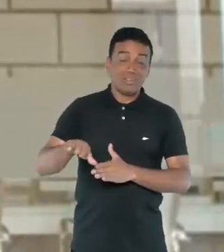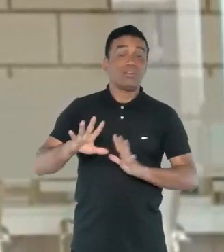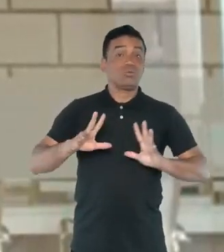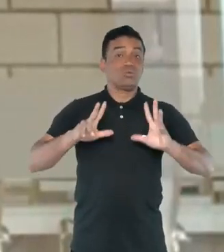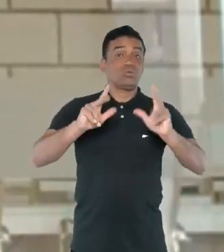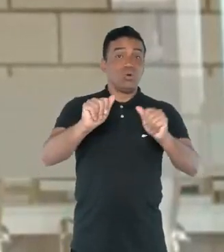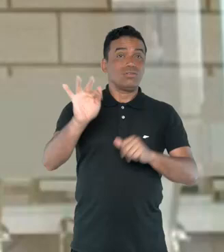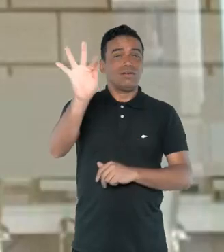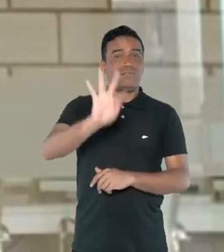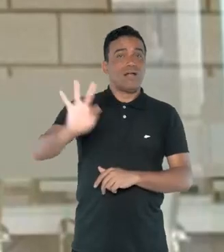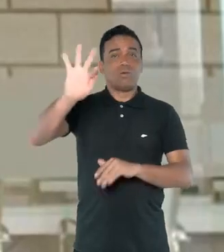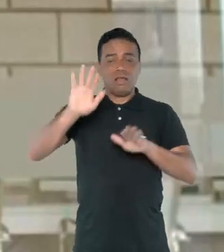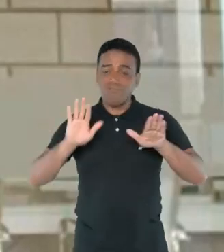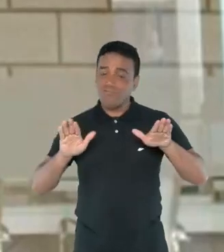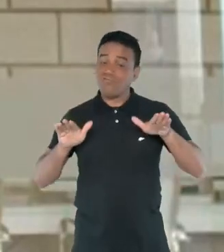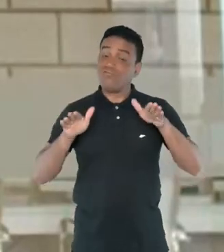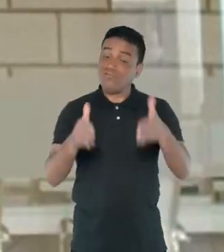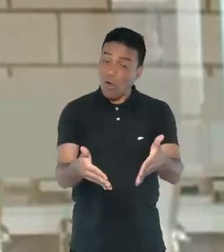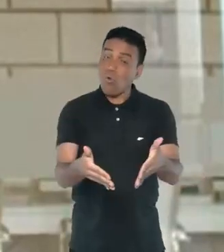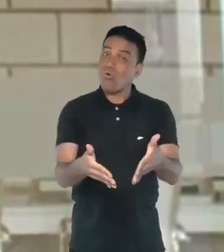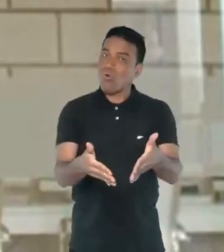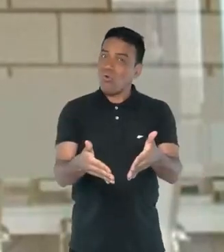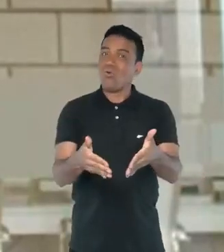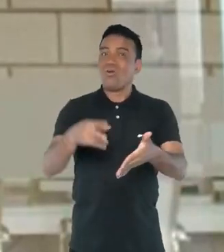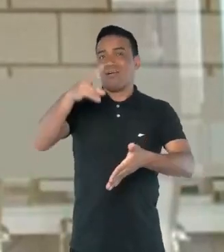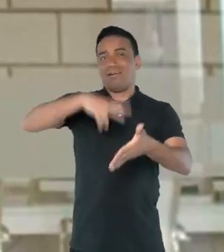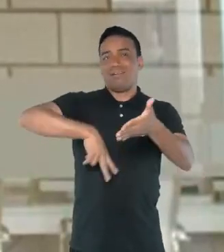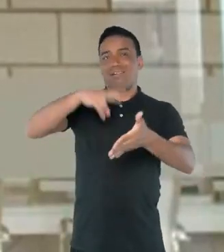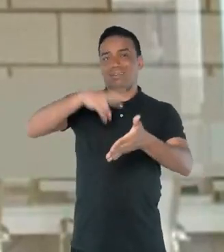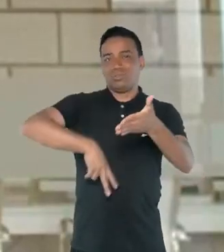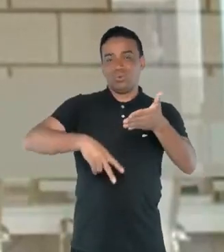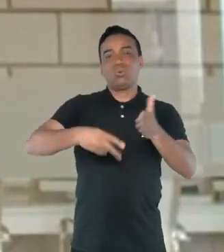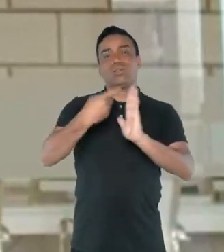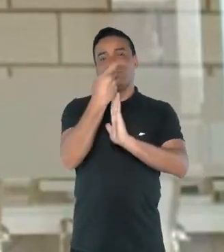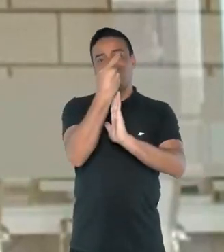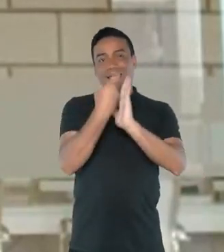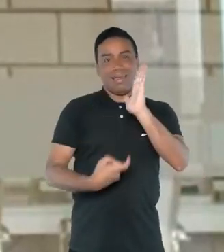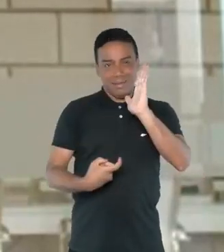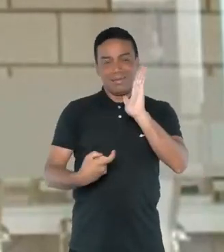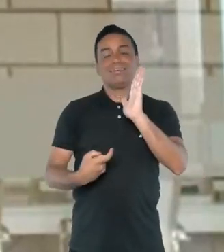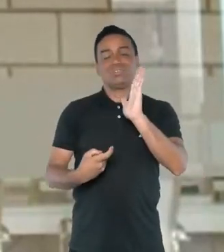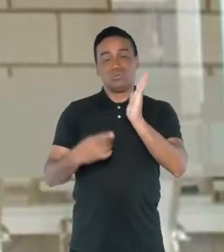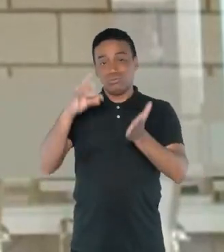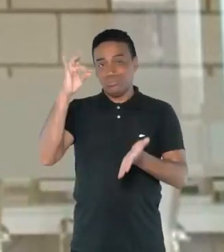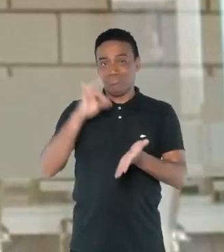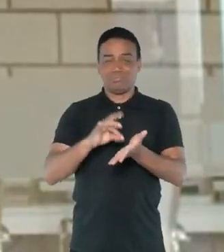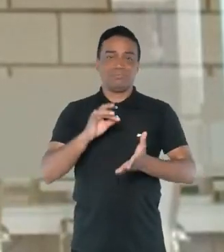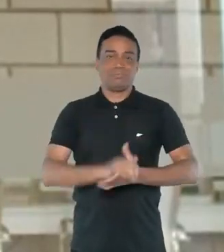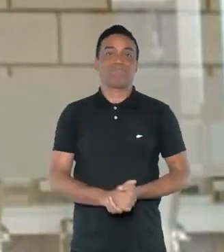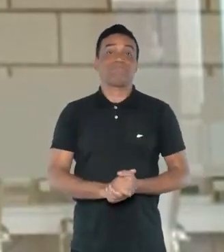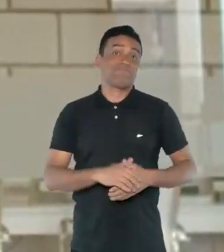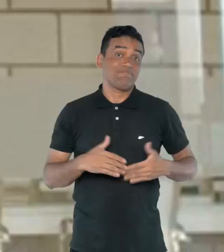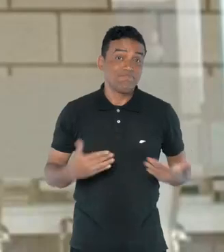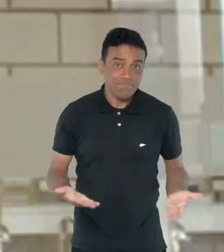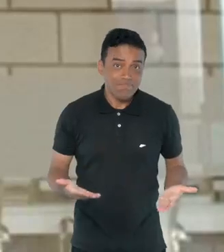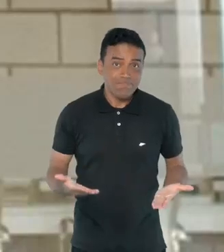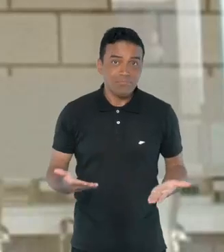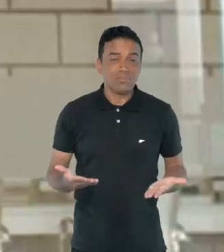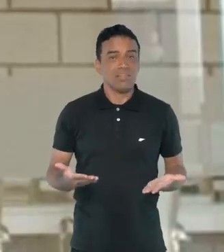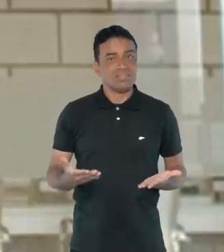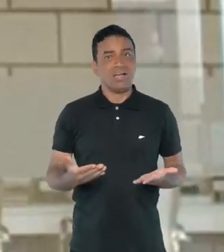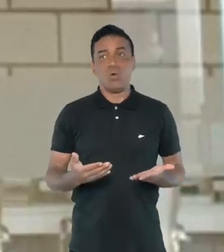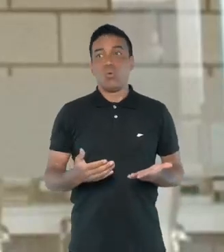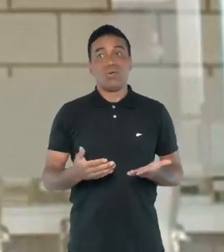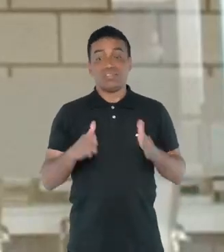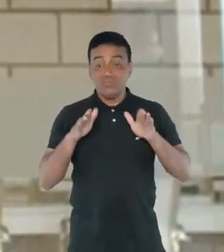graduação é muito focada ali na leitura dos textos, né, dos textos originais. E aí, com essa